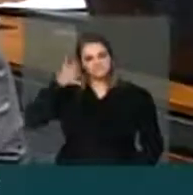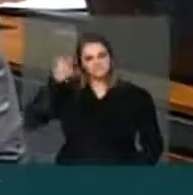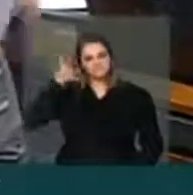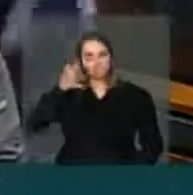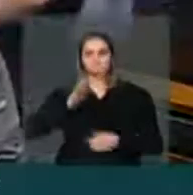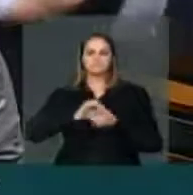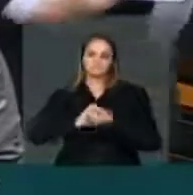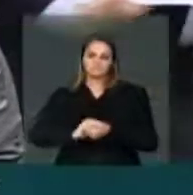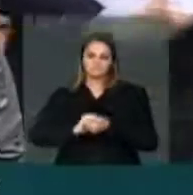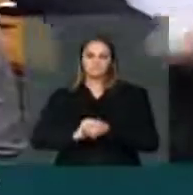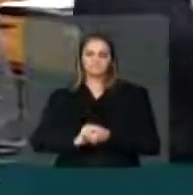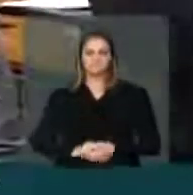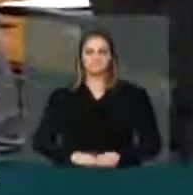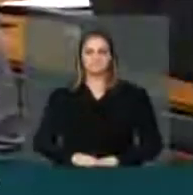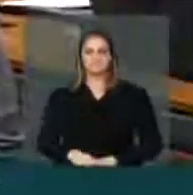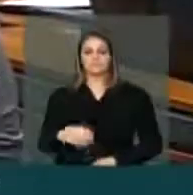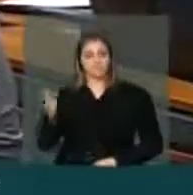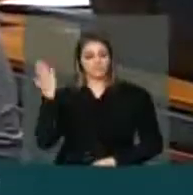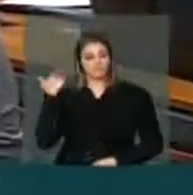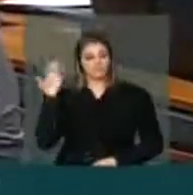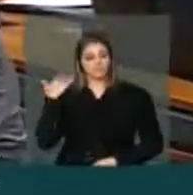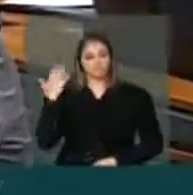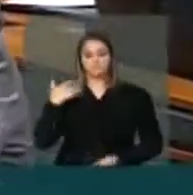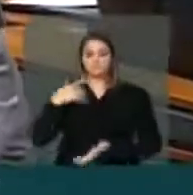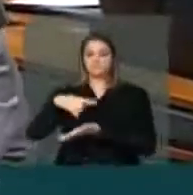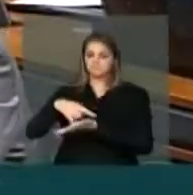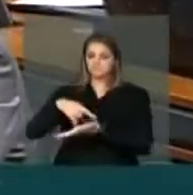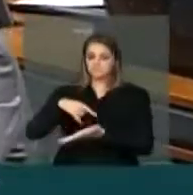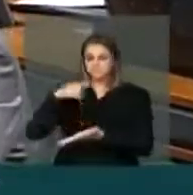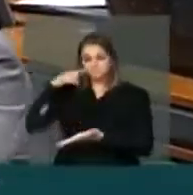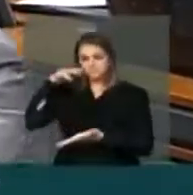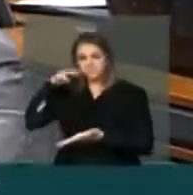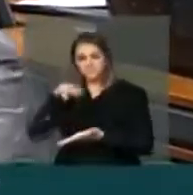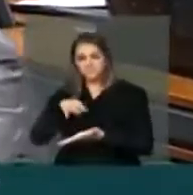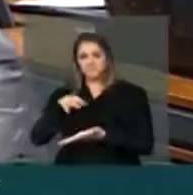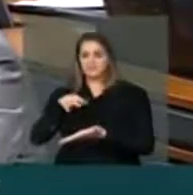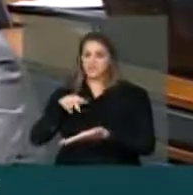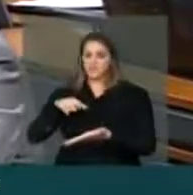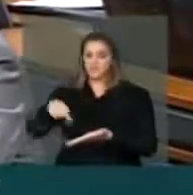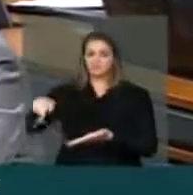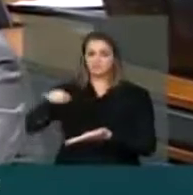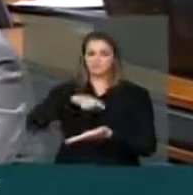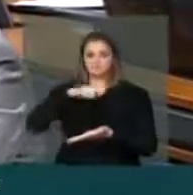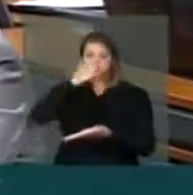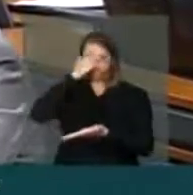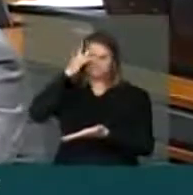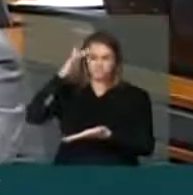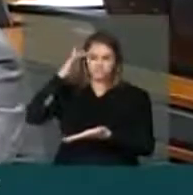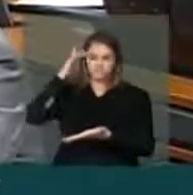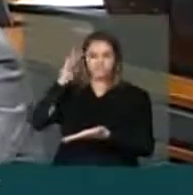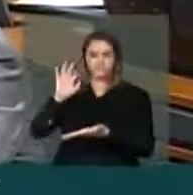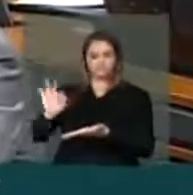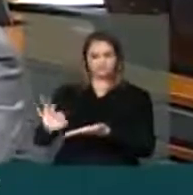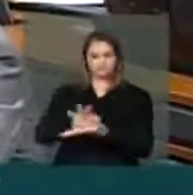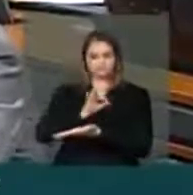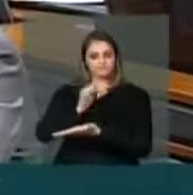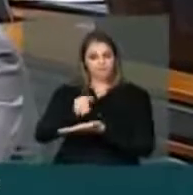da apresentação desse requerimento, todas as pessoas que aqui estavam, sejam do governo ou da